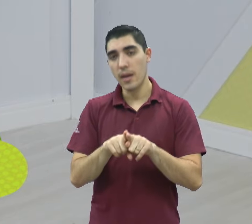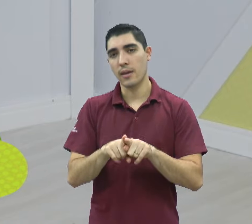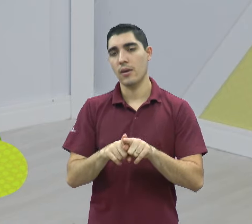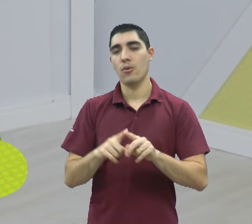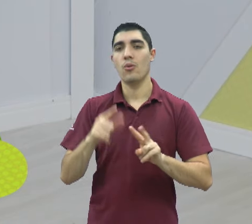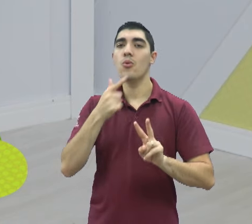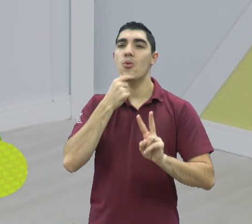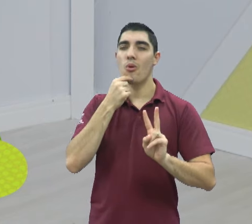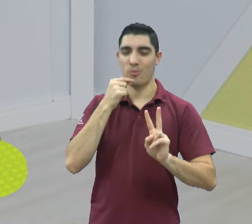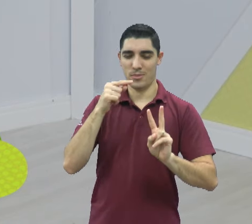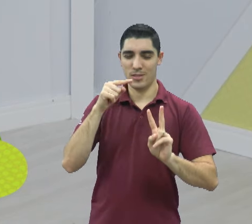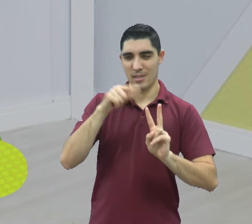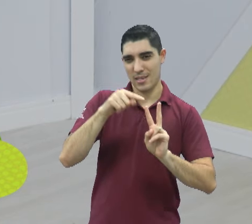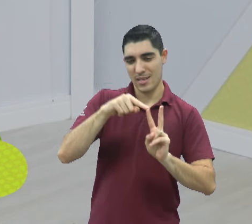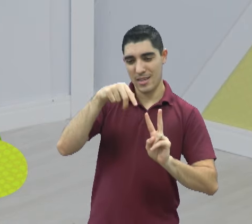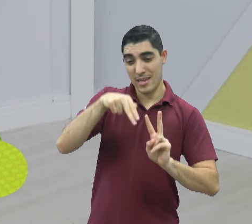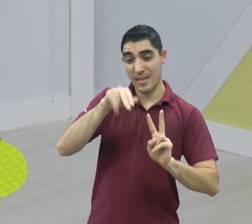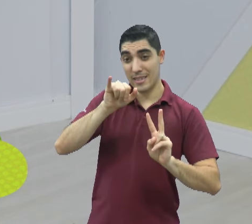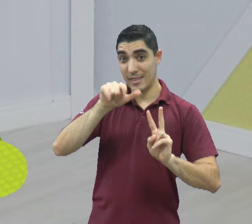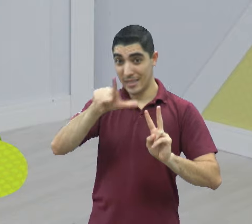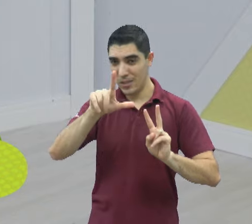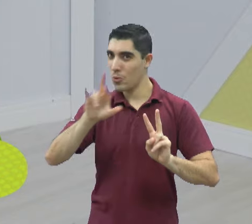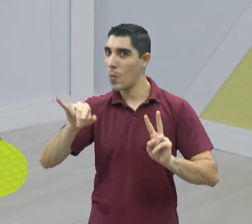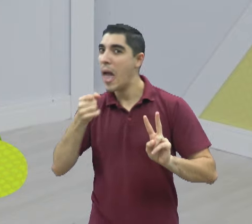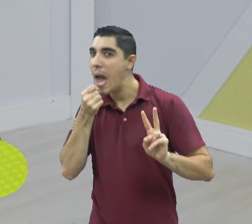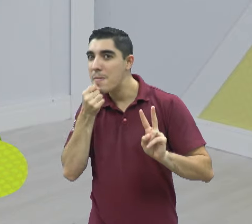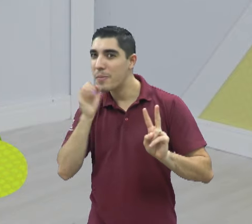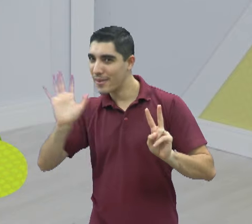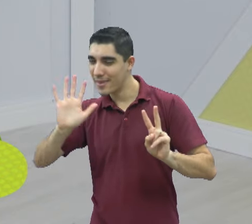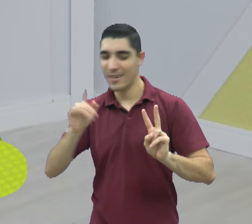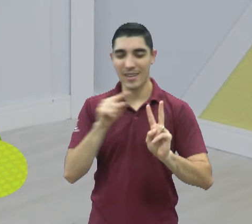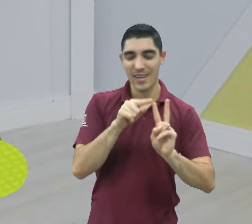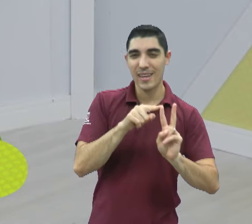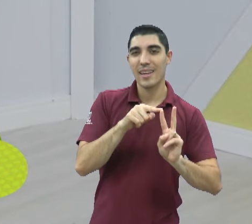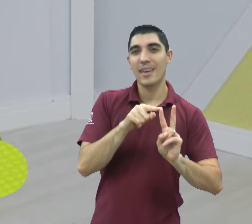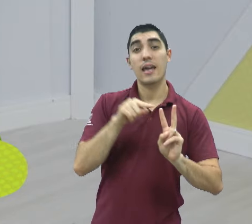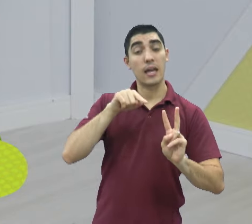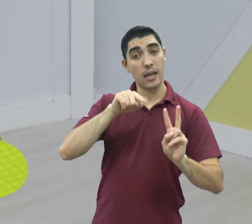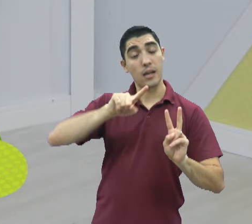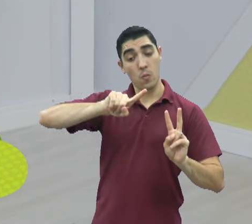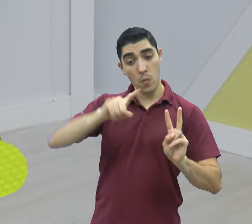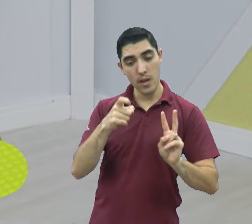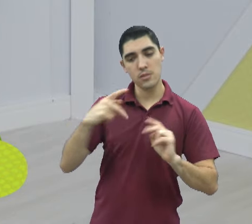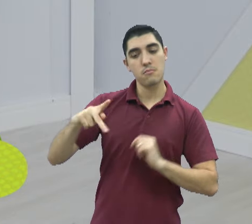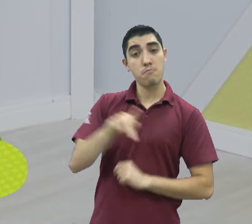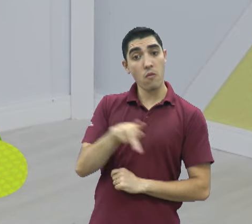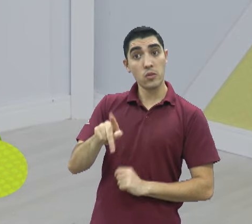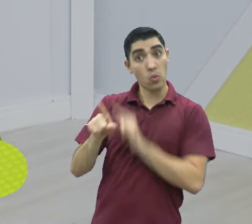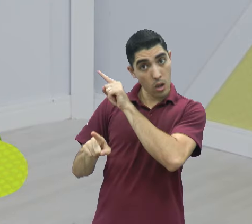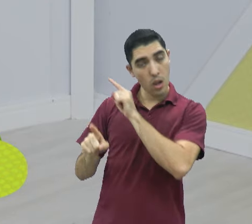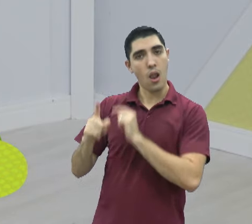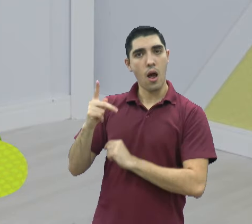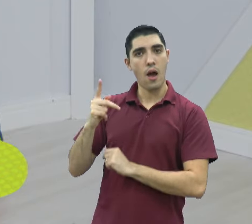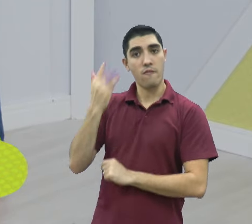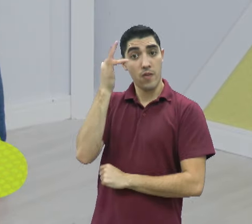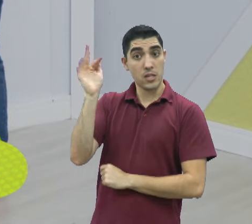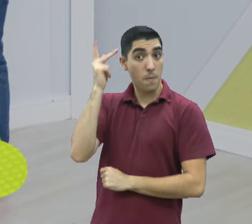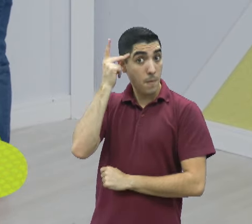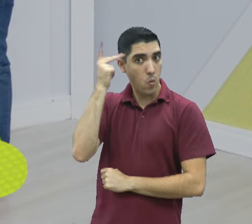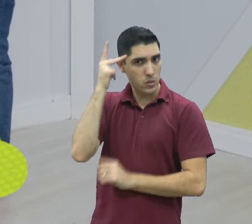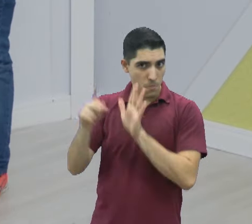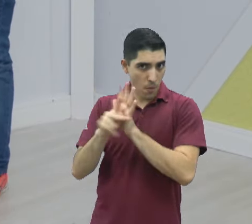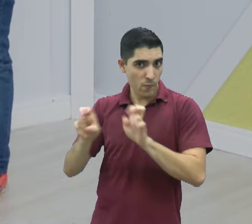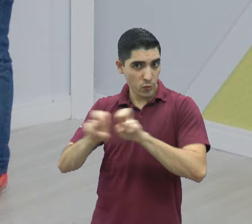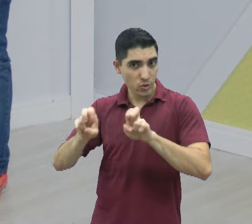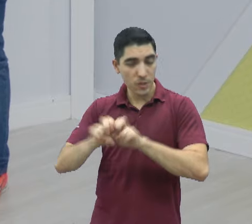Nil, que não é o do Grupo Dominó, o Nil, ele era professor aí da Federação Paulista de Futsal e tudo mais. Muito bem, vamos dar uma olhadinha aqui